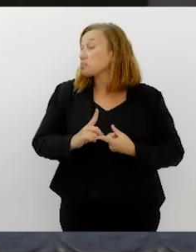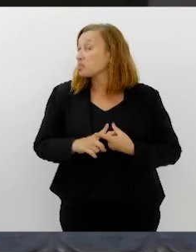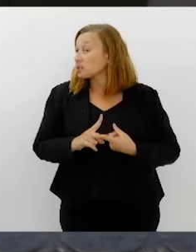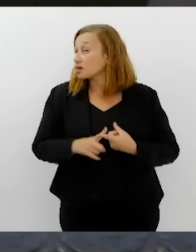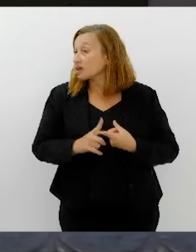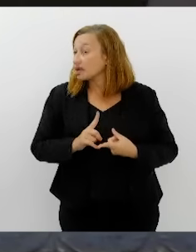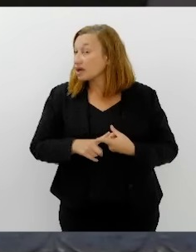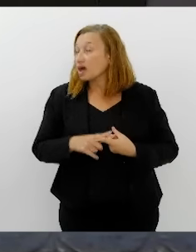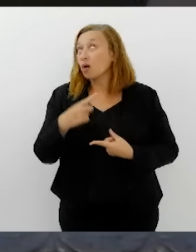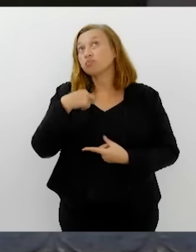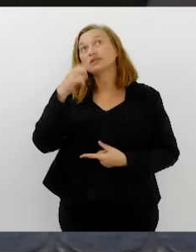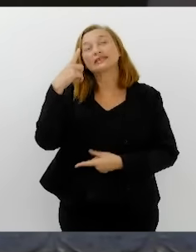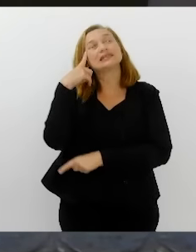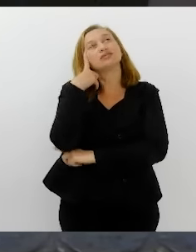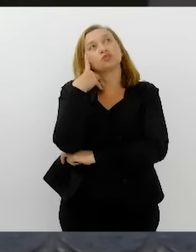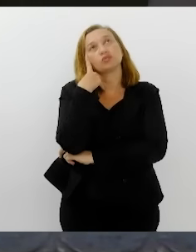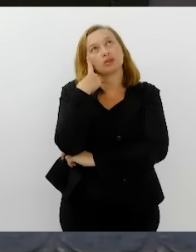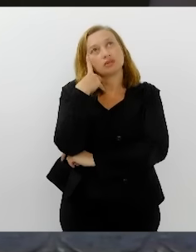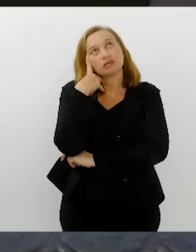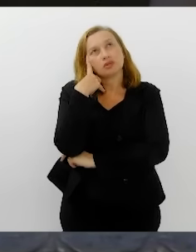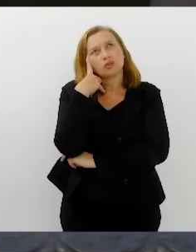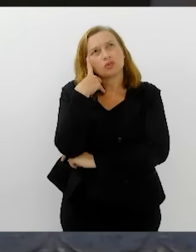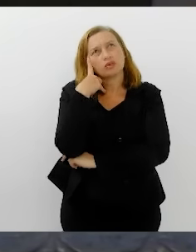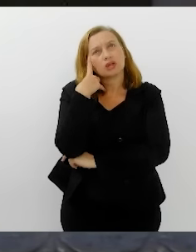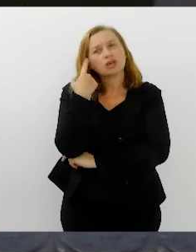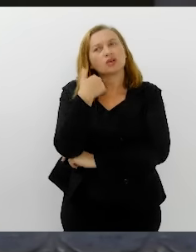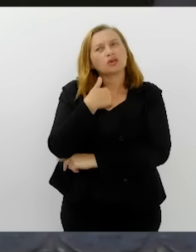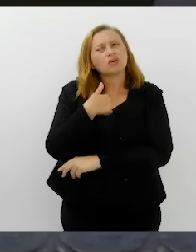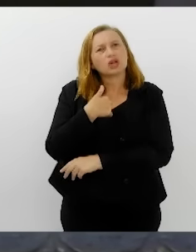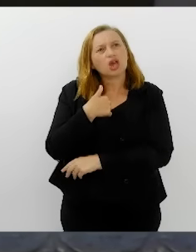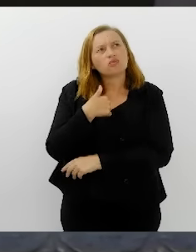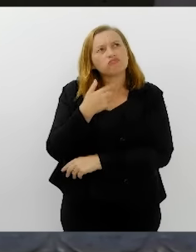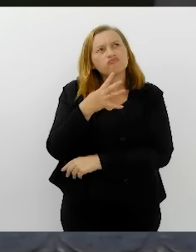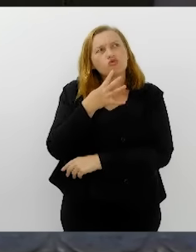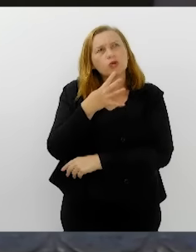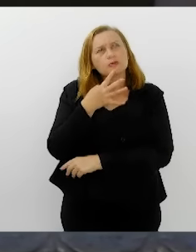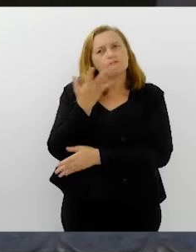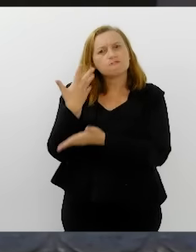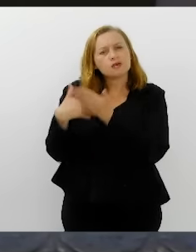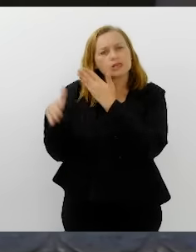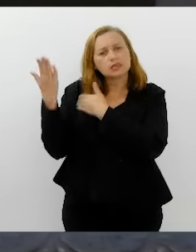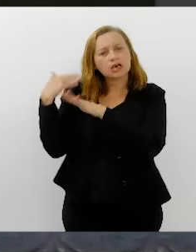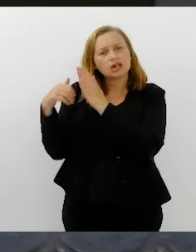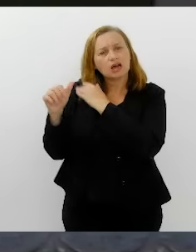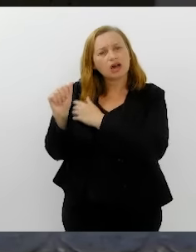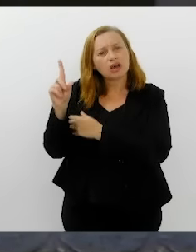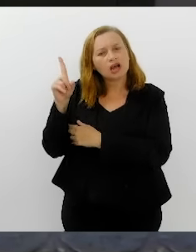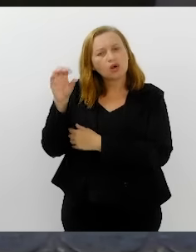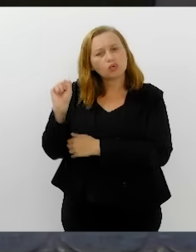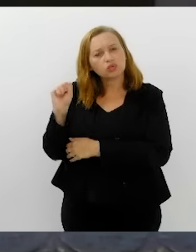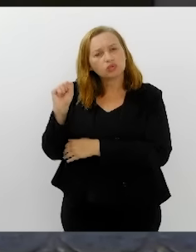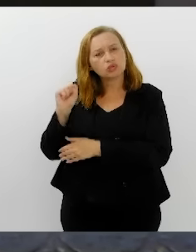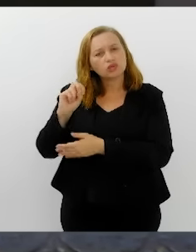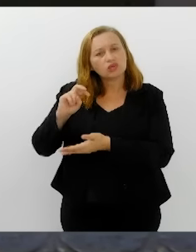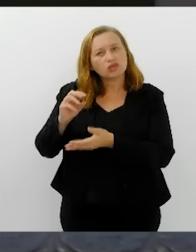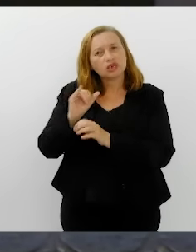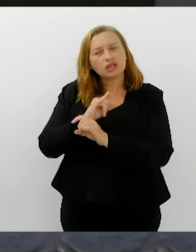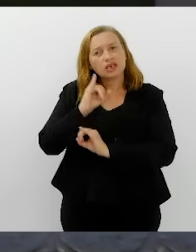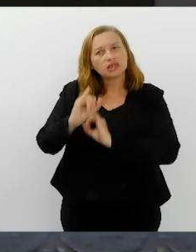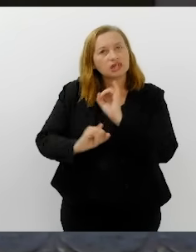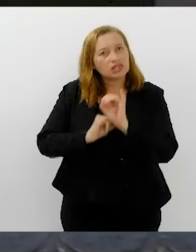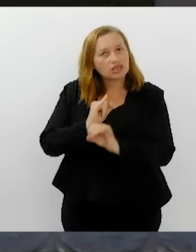aqui pensando, quando eu conheci os arautos foi através da internet. Eu já conhecia a